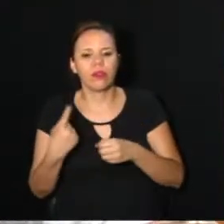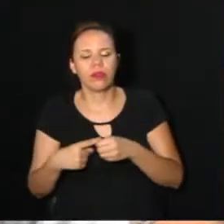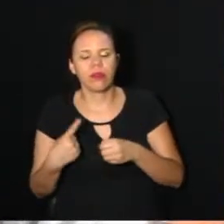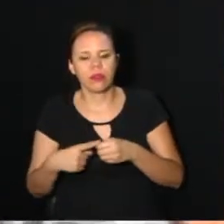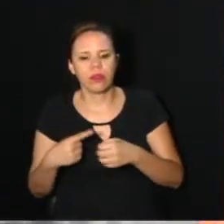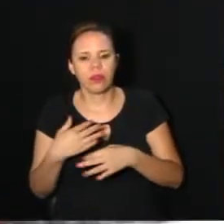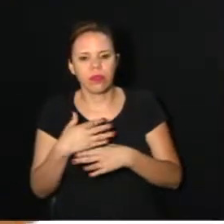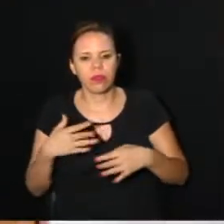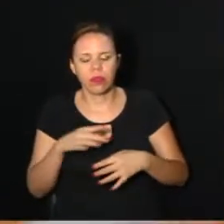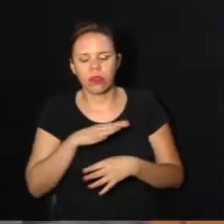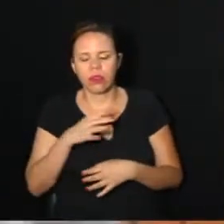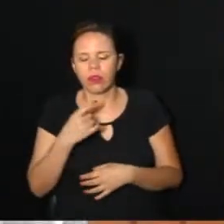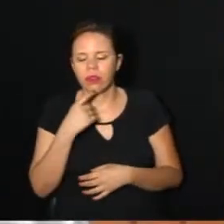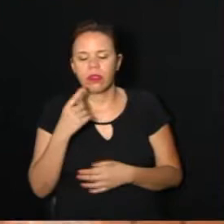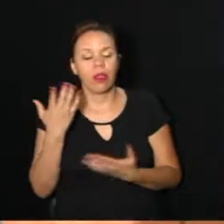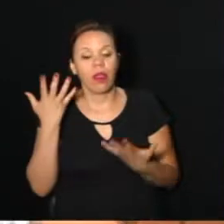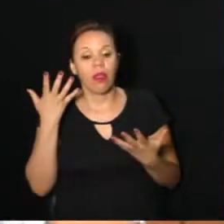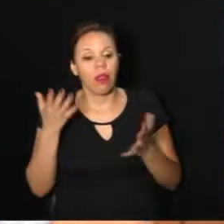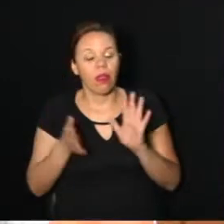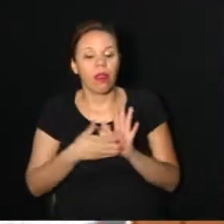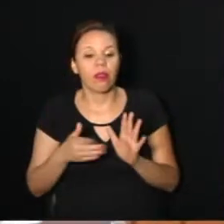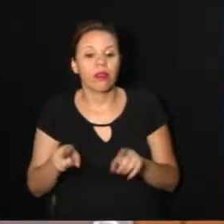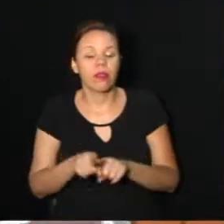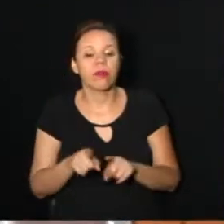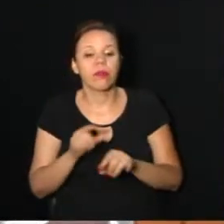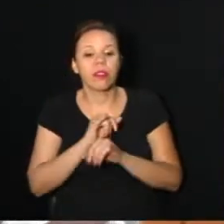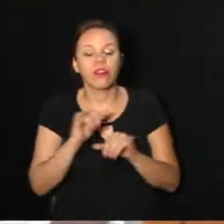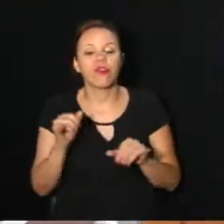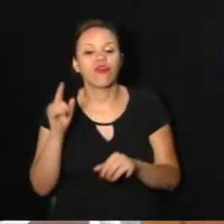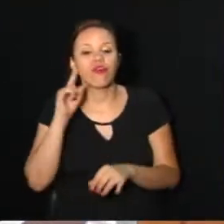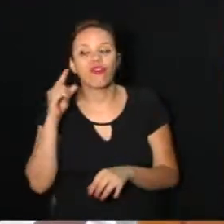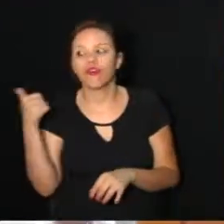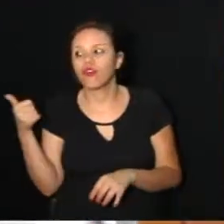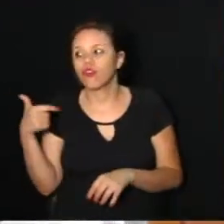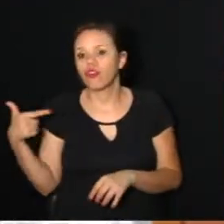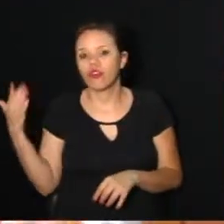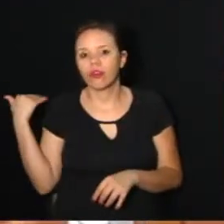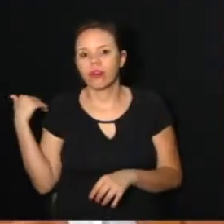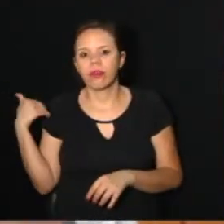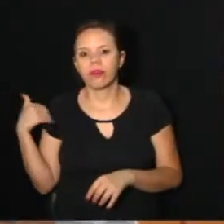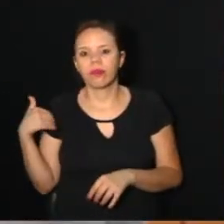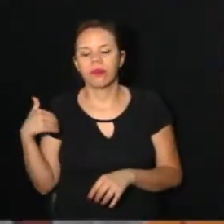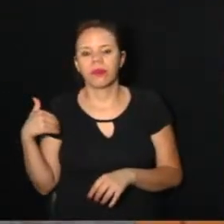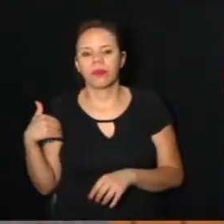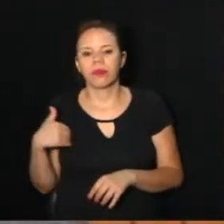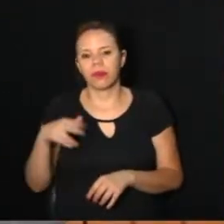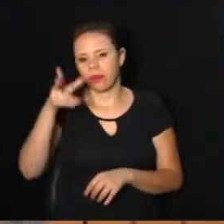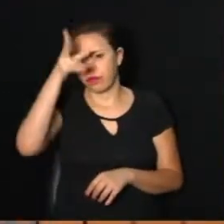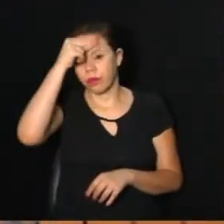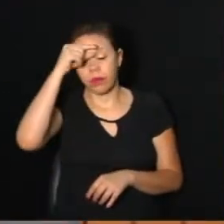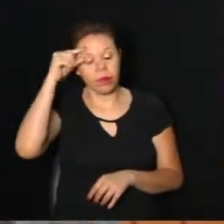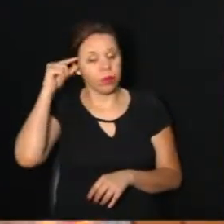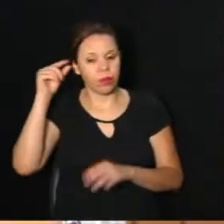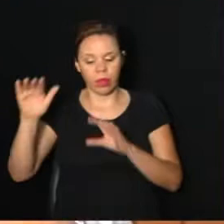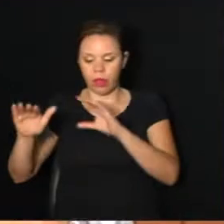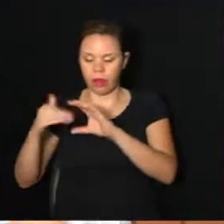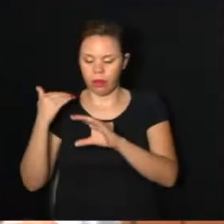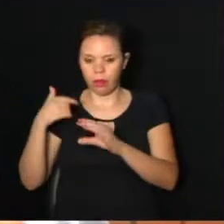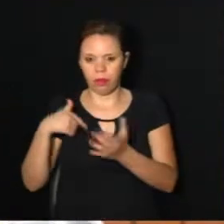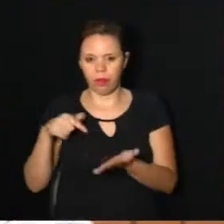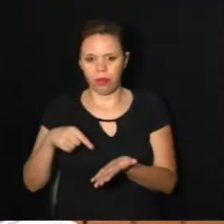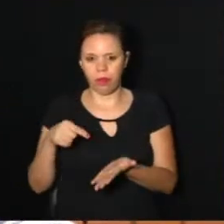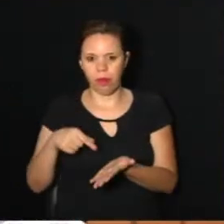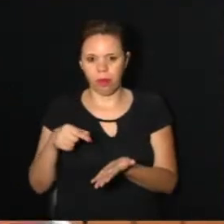pretende, e também dizendo que no dia 12, o prefeito me enviou